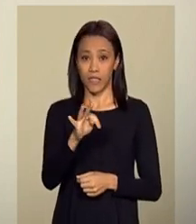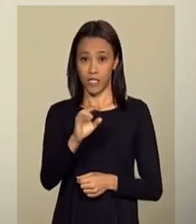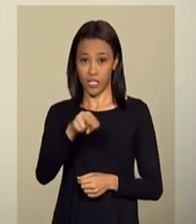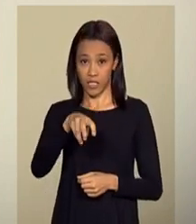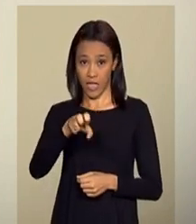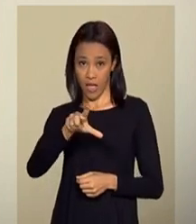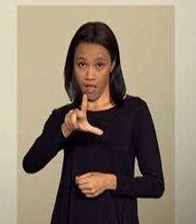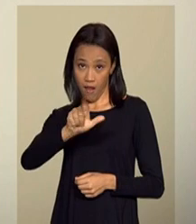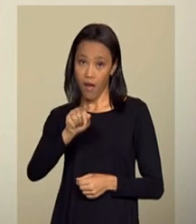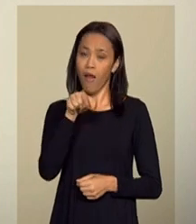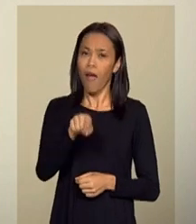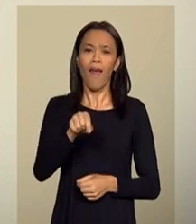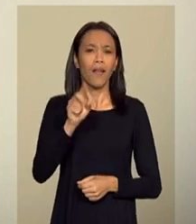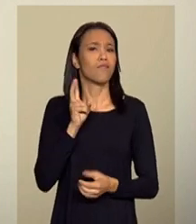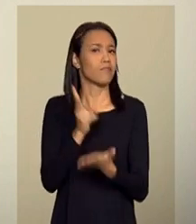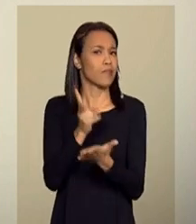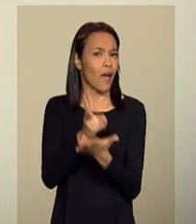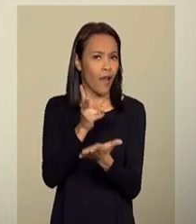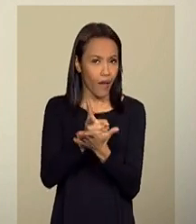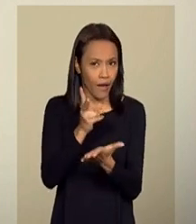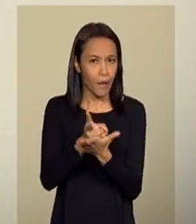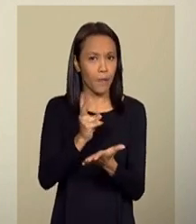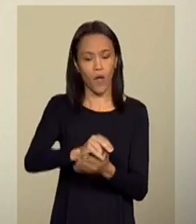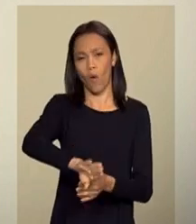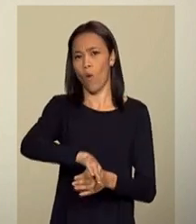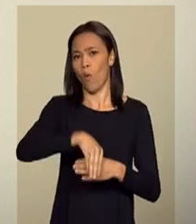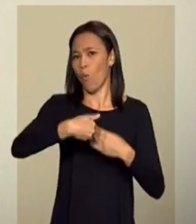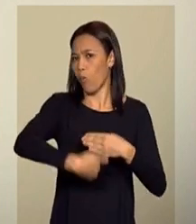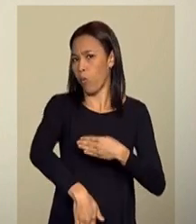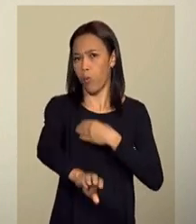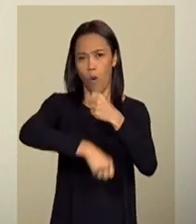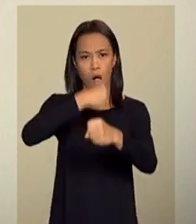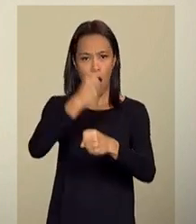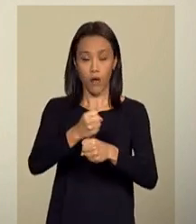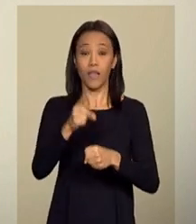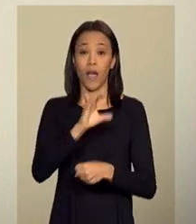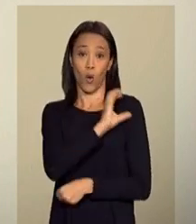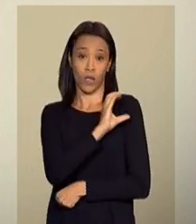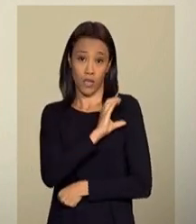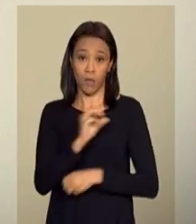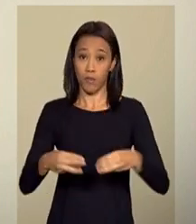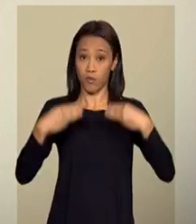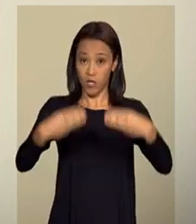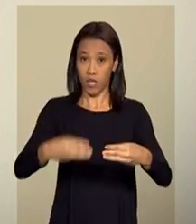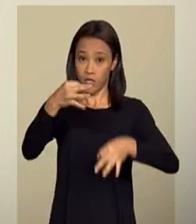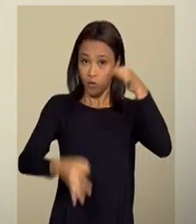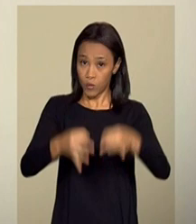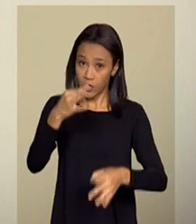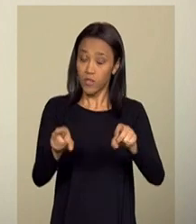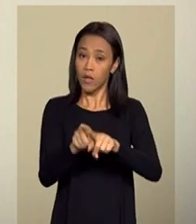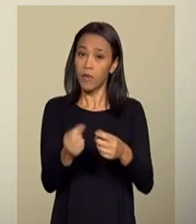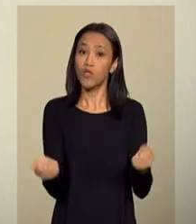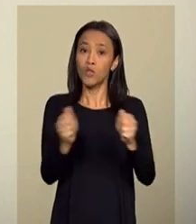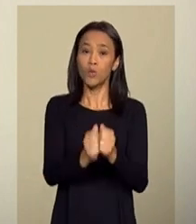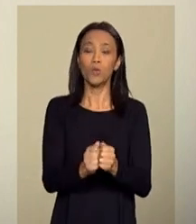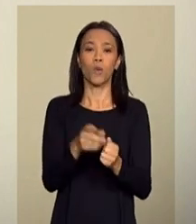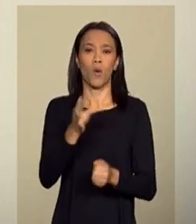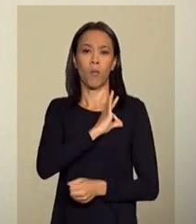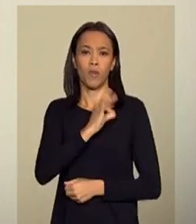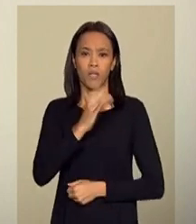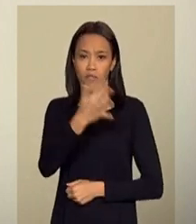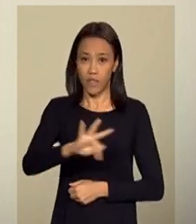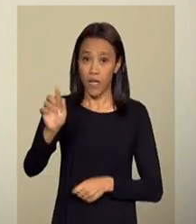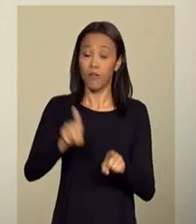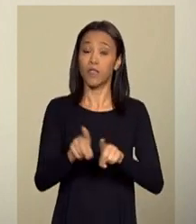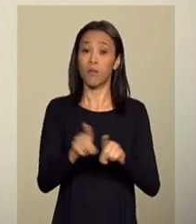essa operação sentinela é permanente dura o ano inteiro e é coordenada pelo Ministério da Justiça com a polícia federal a polícia